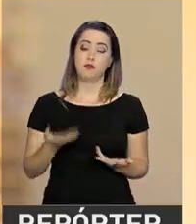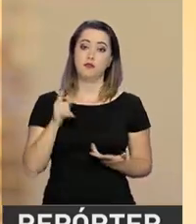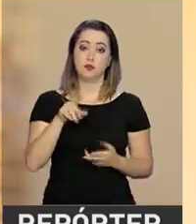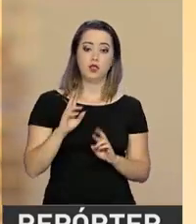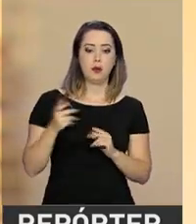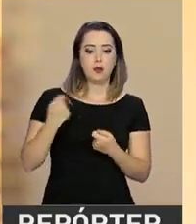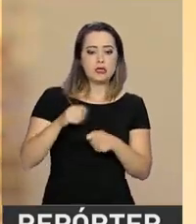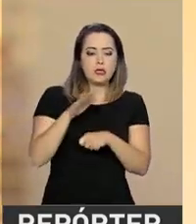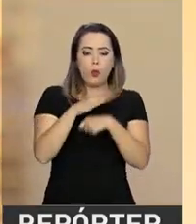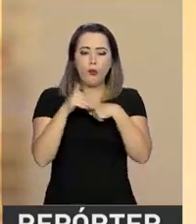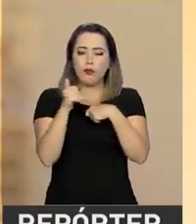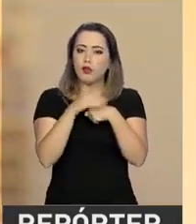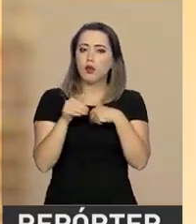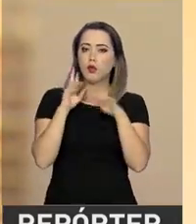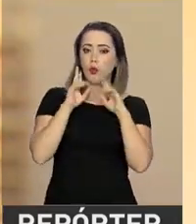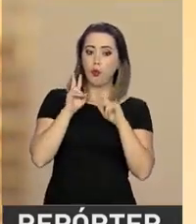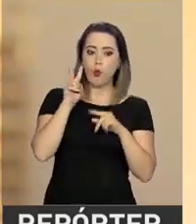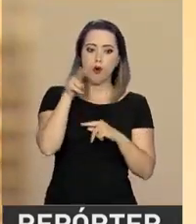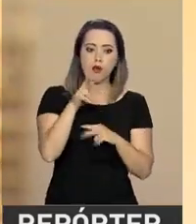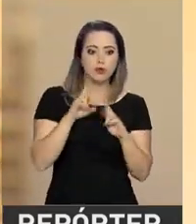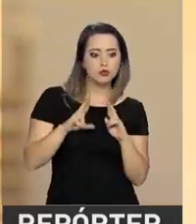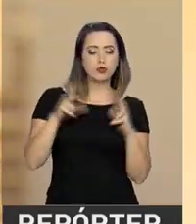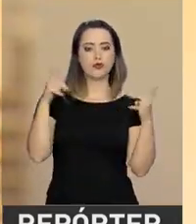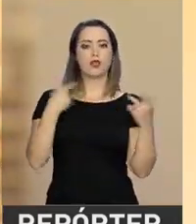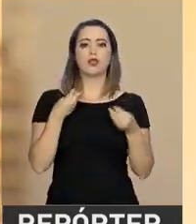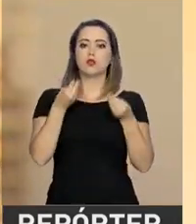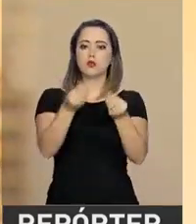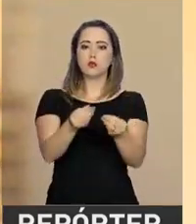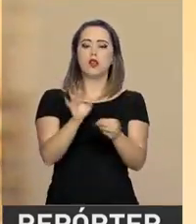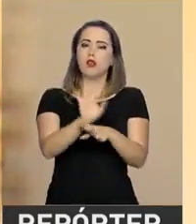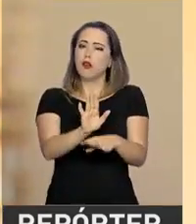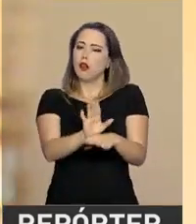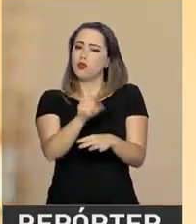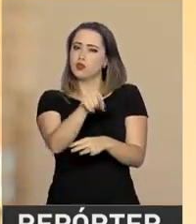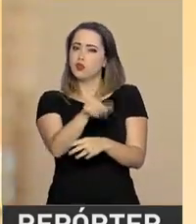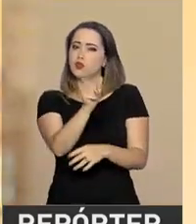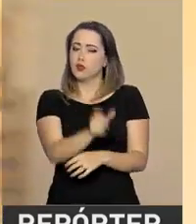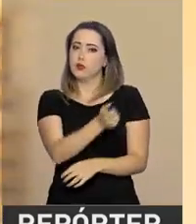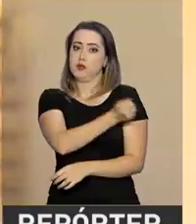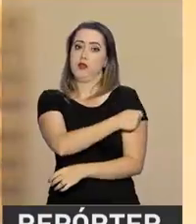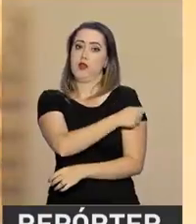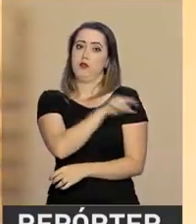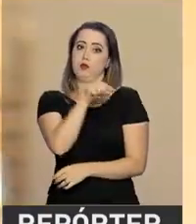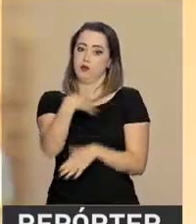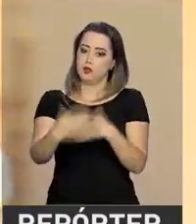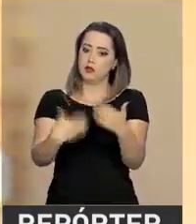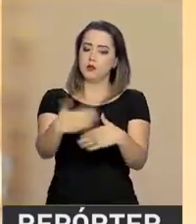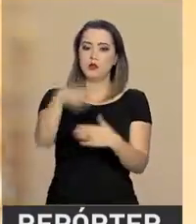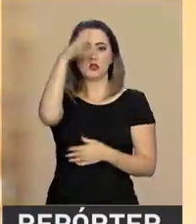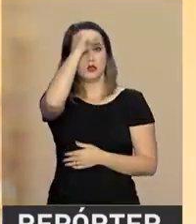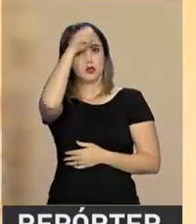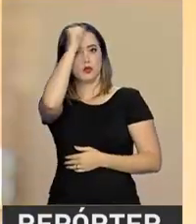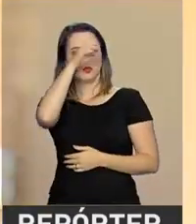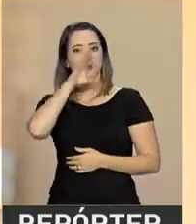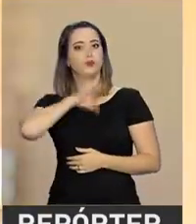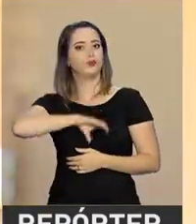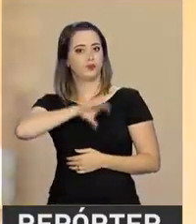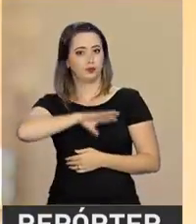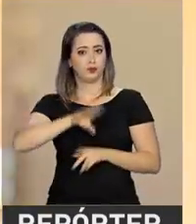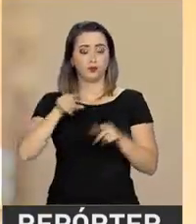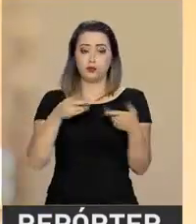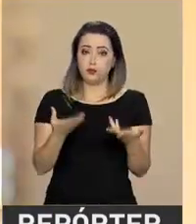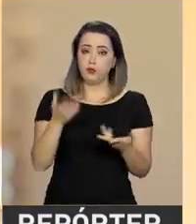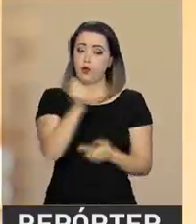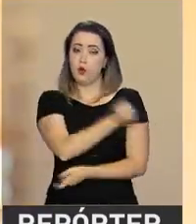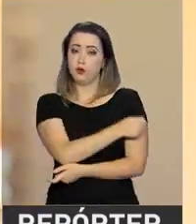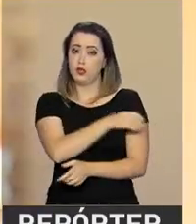gente tem que ter esse carinho, esse olhar diferenciado para estar dando suporte para esse aluno também nesse processo de aquisição de língua. São alunos